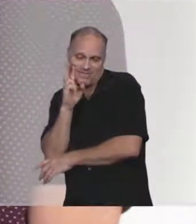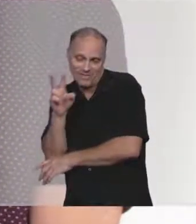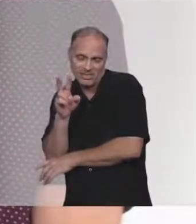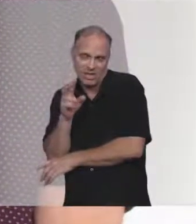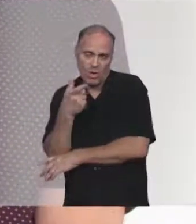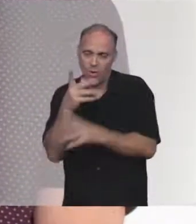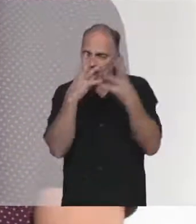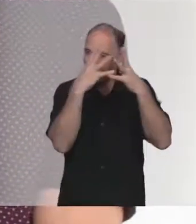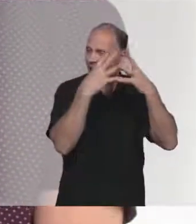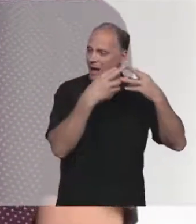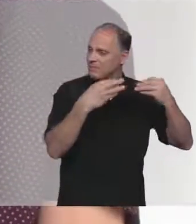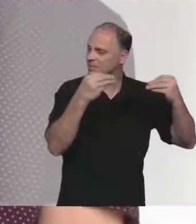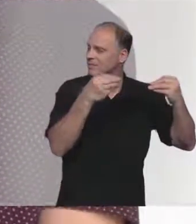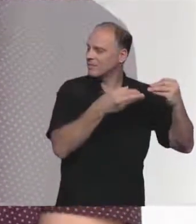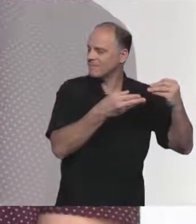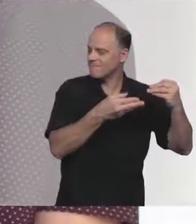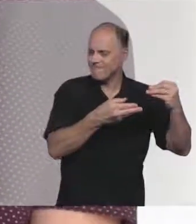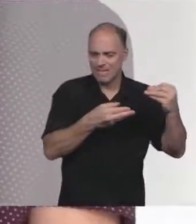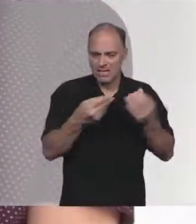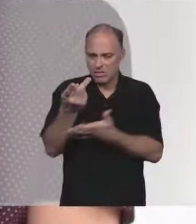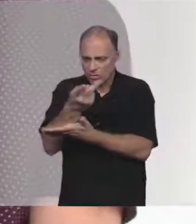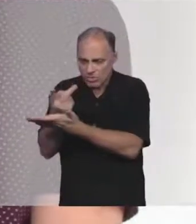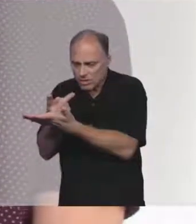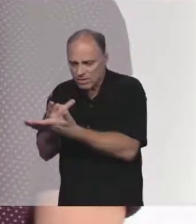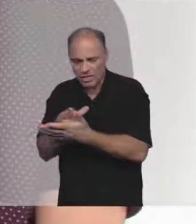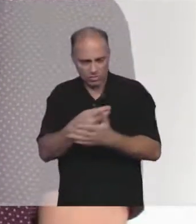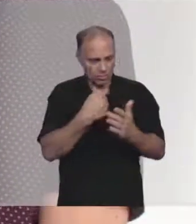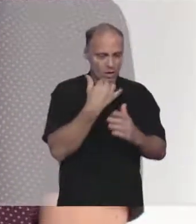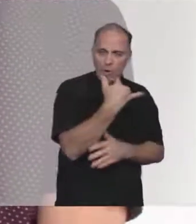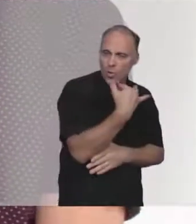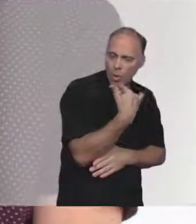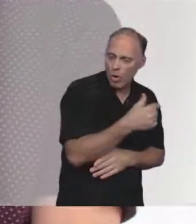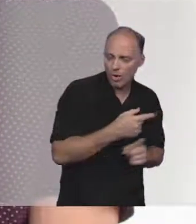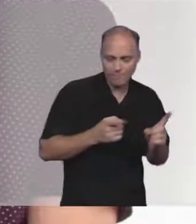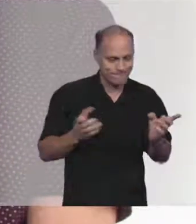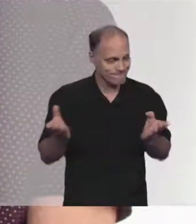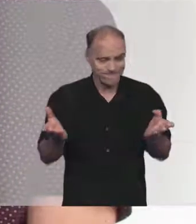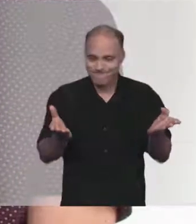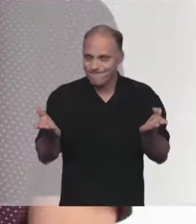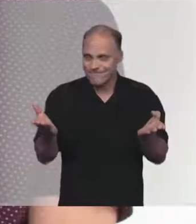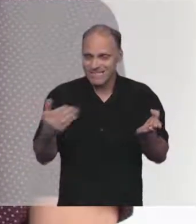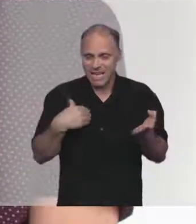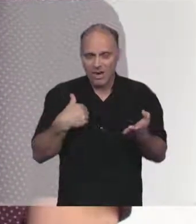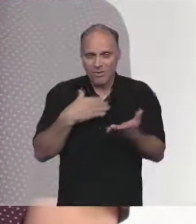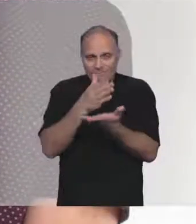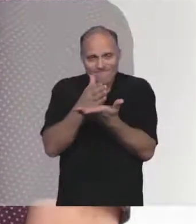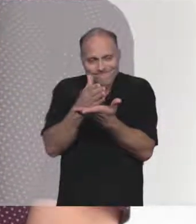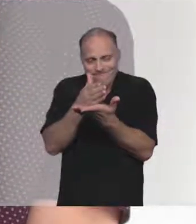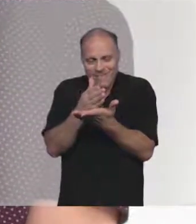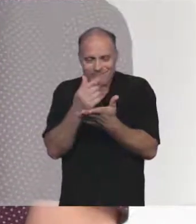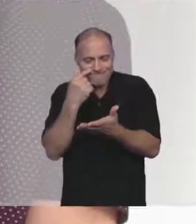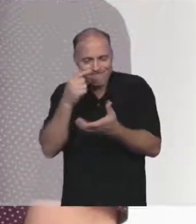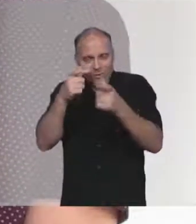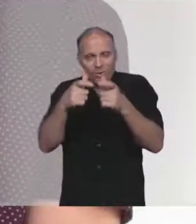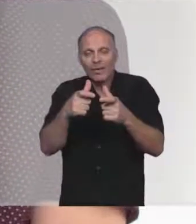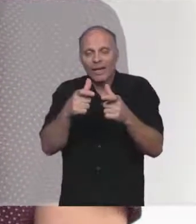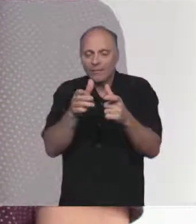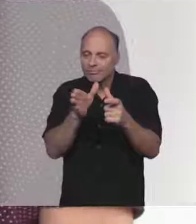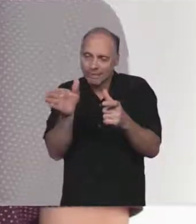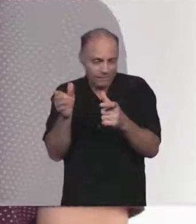uma abstração, entre o desenho e a cor. Eu acho que eu fico nesse